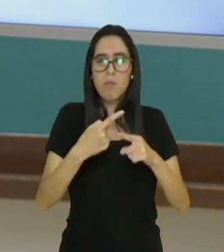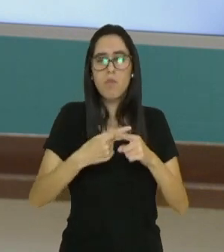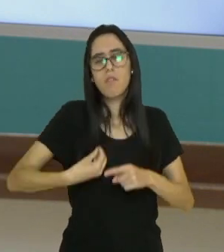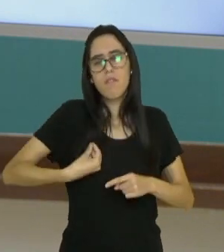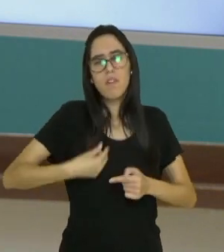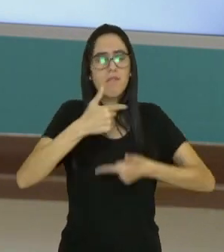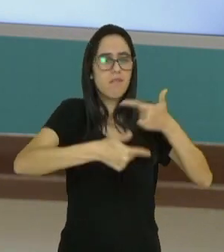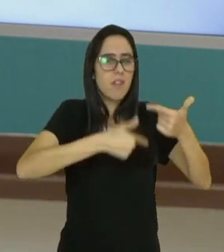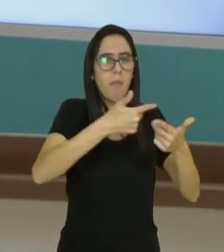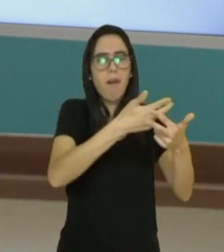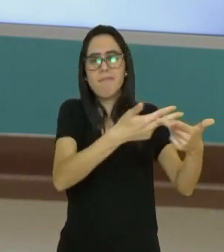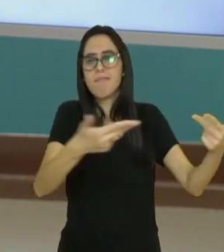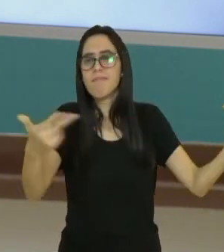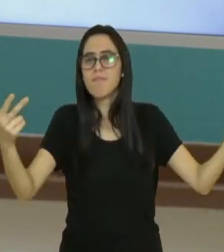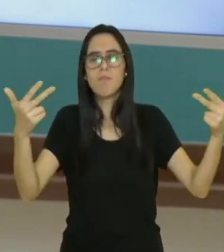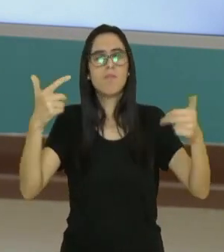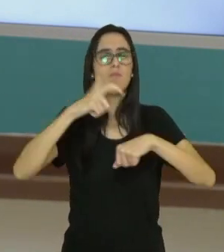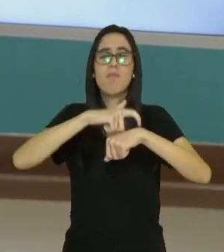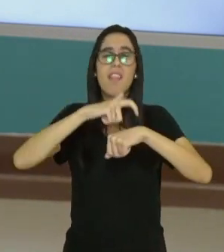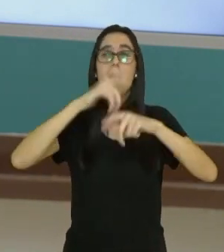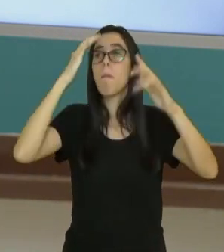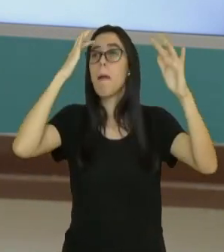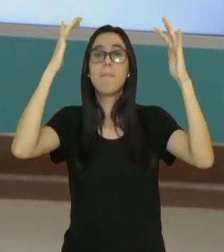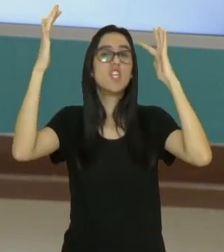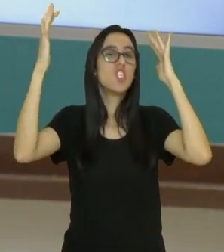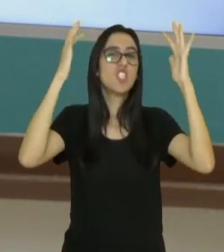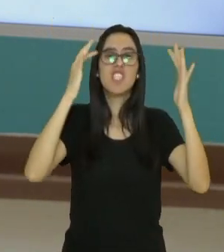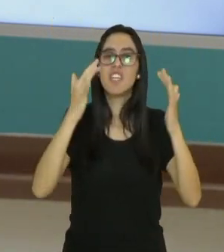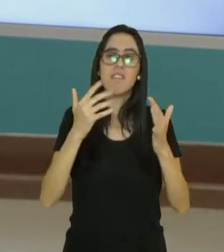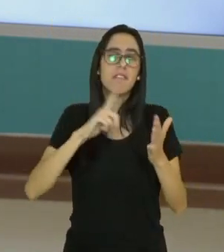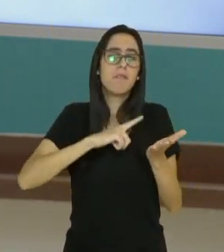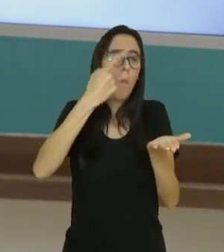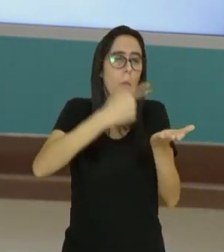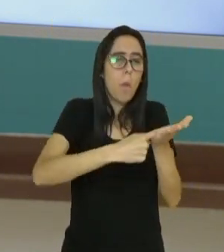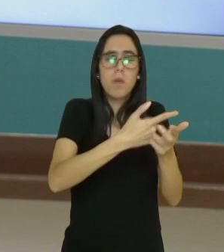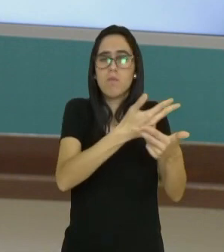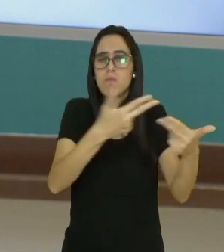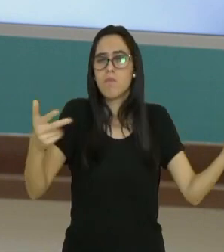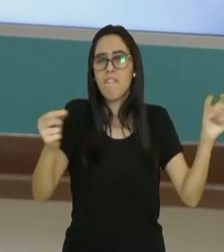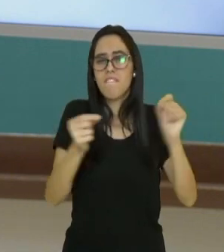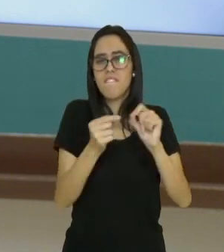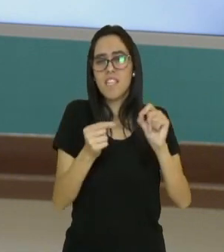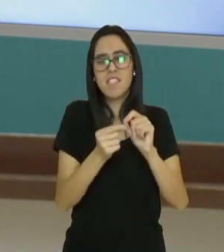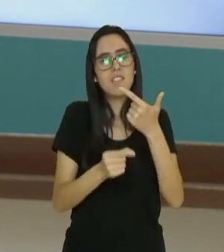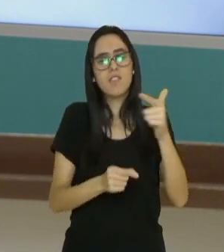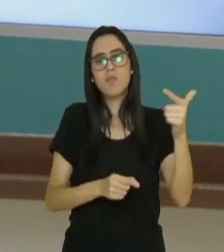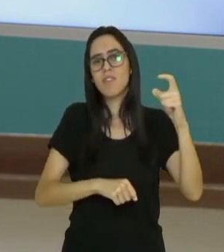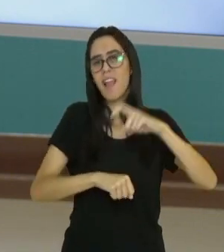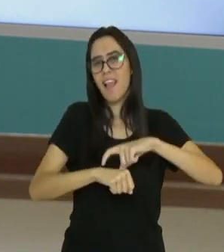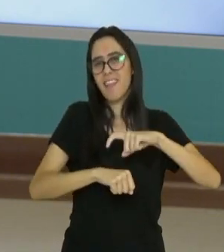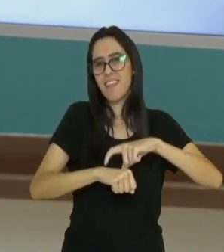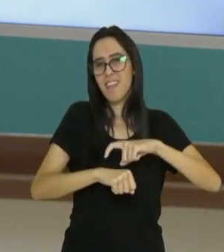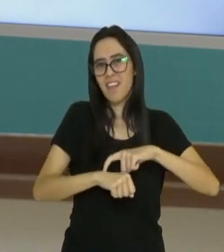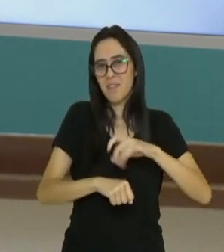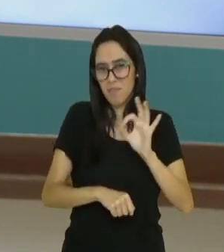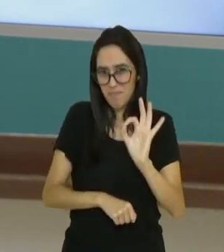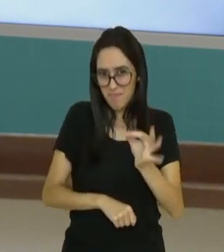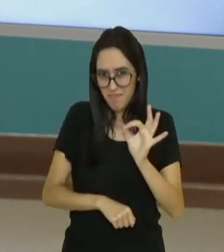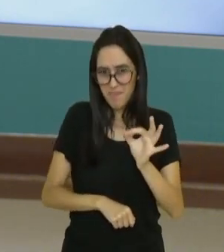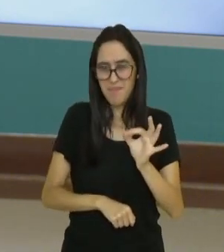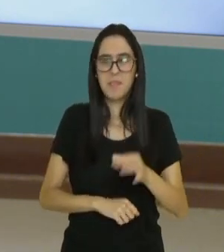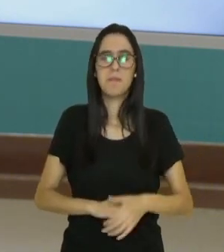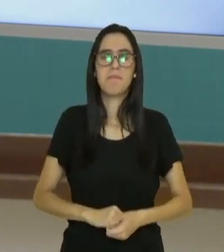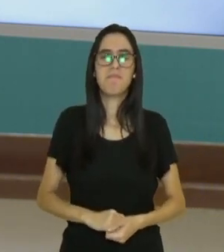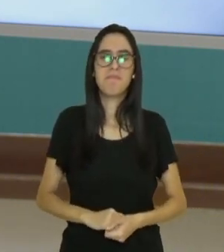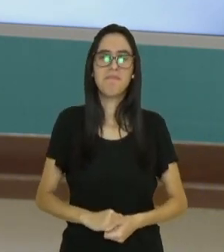de trabalho, de ter vários ali compromissos, então acaba não tendo, né, essa percepção